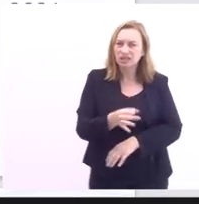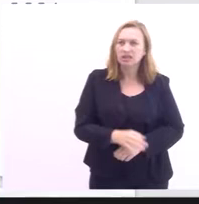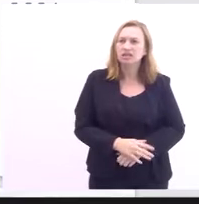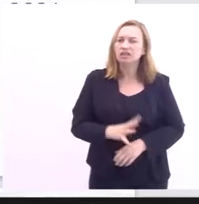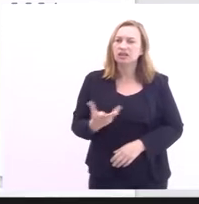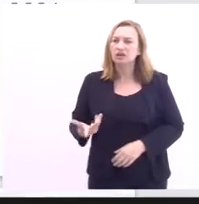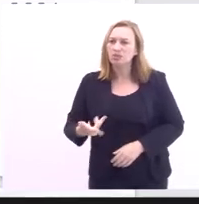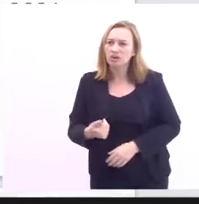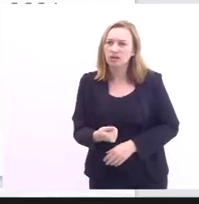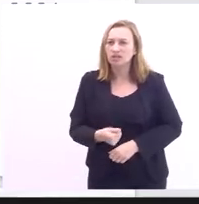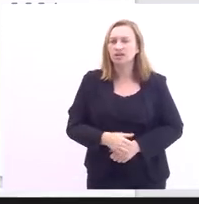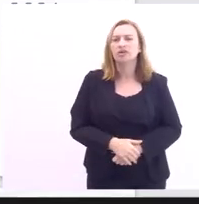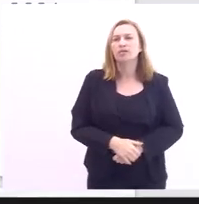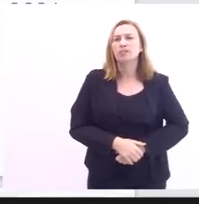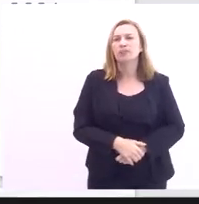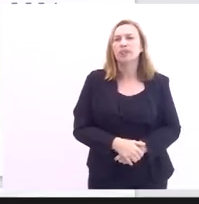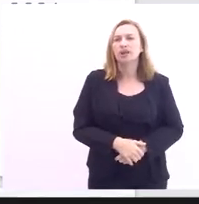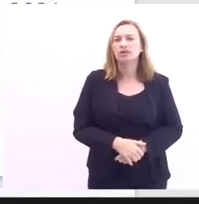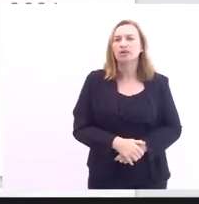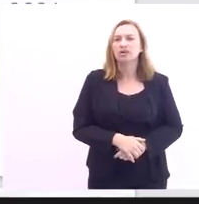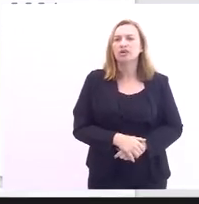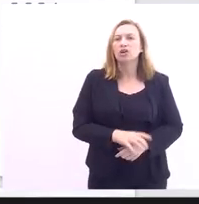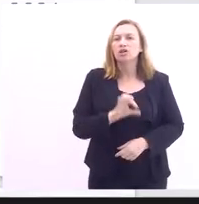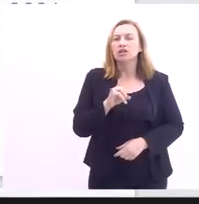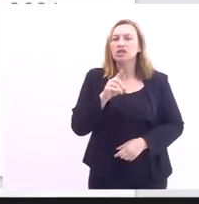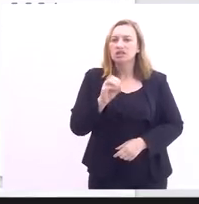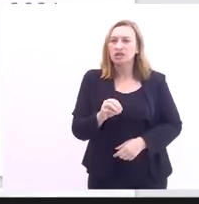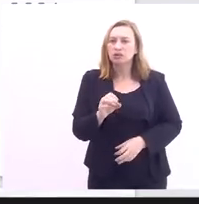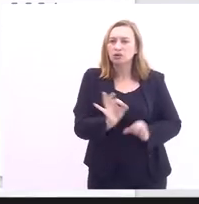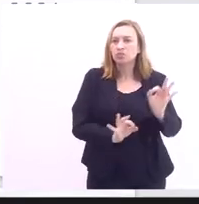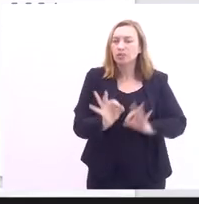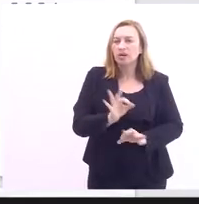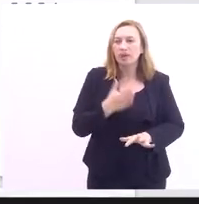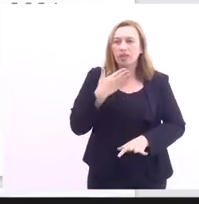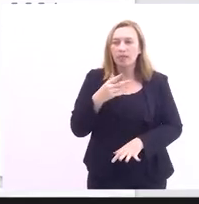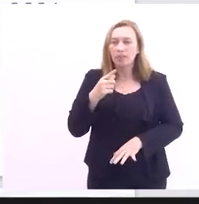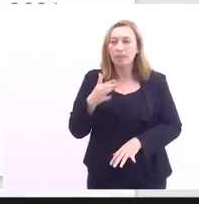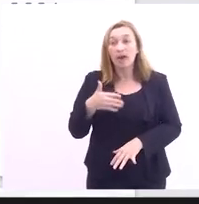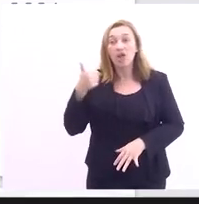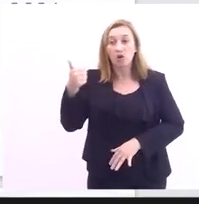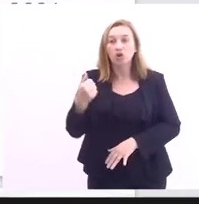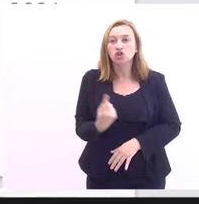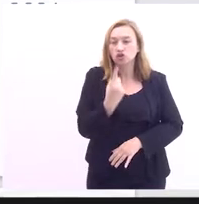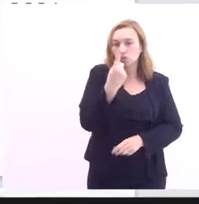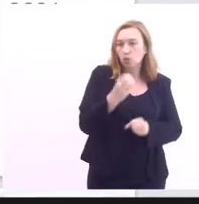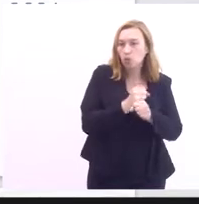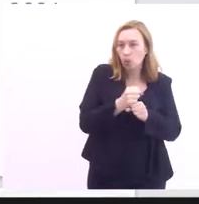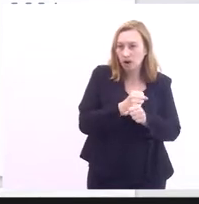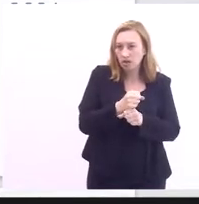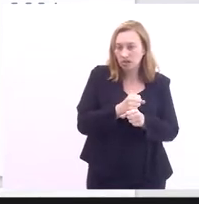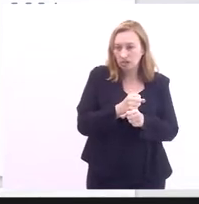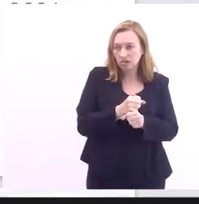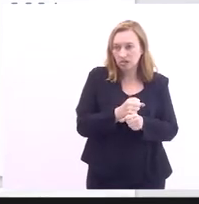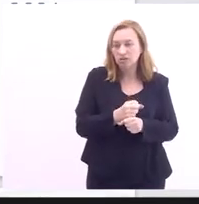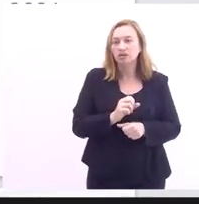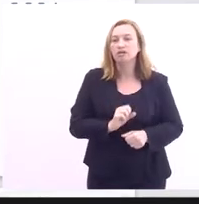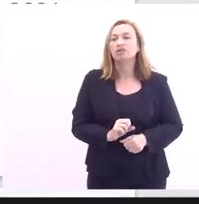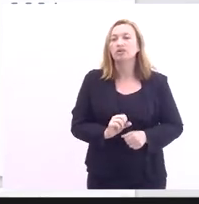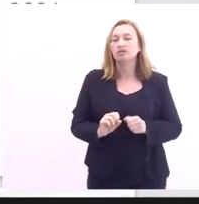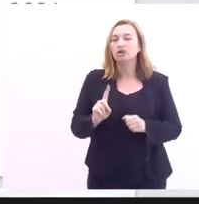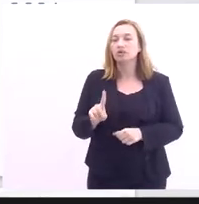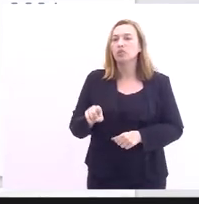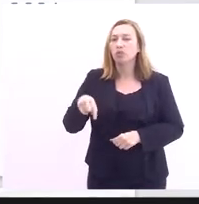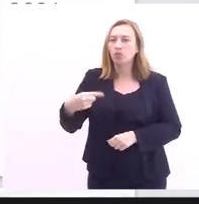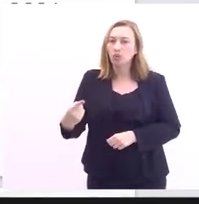assertiva, era o ciclo do plano, era melhor que fosse de 1 ano, mesmo que depois fosse realizado um outro ciclo, um outro